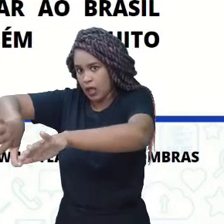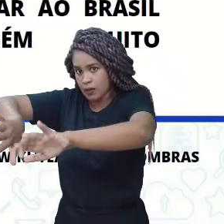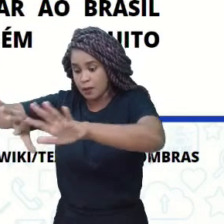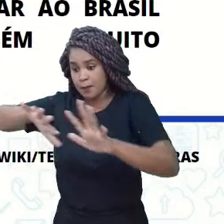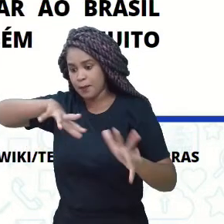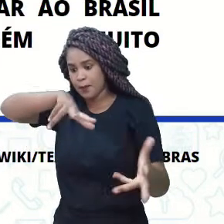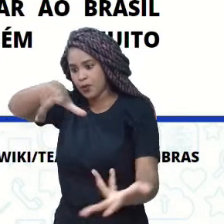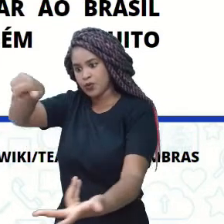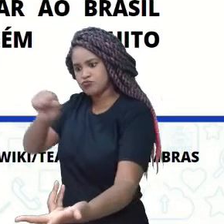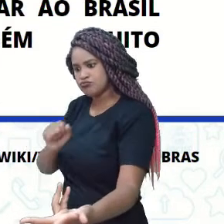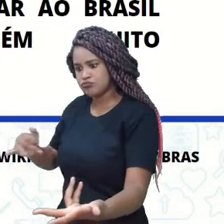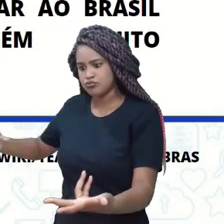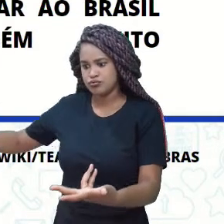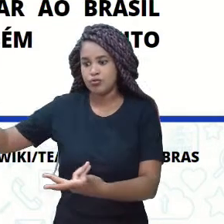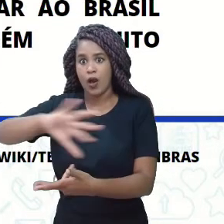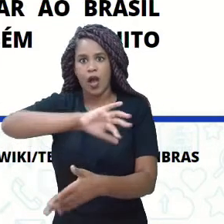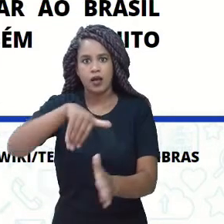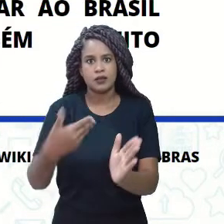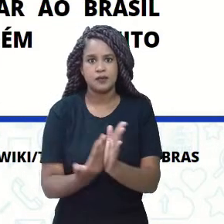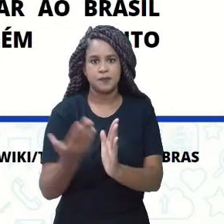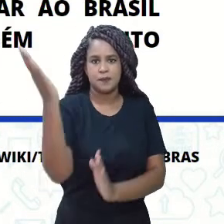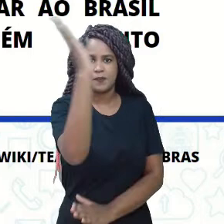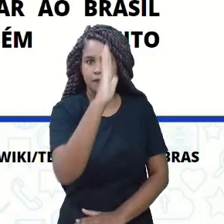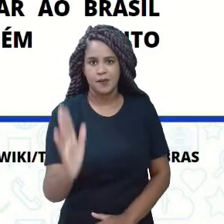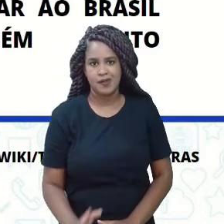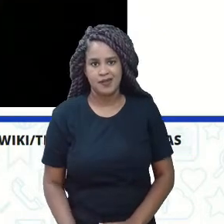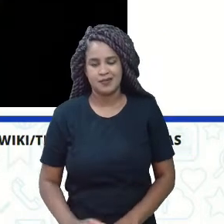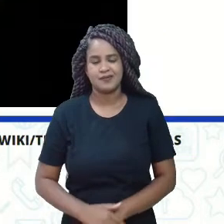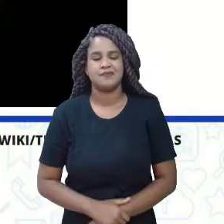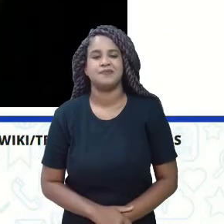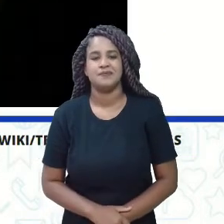Brasil, fazendo também muito sucesso aqui.